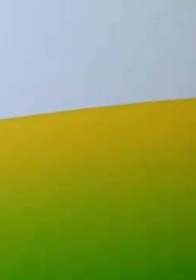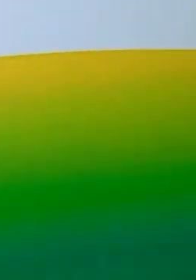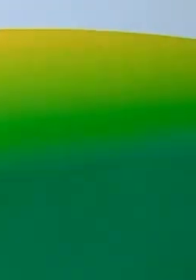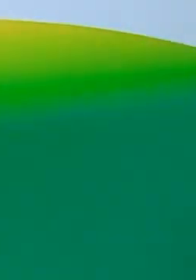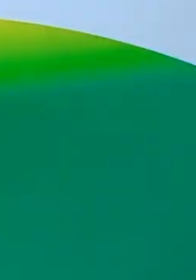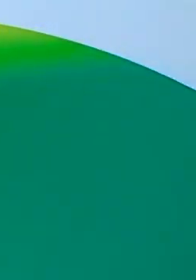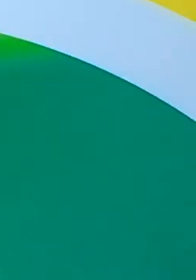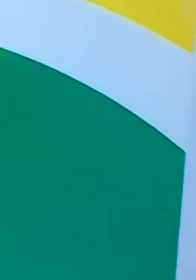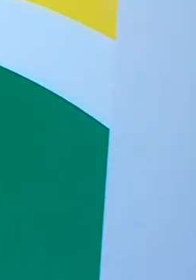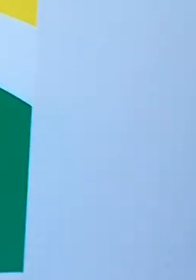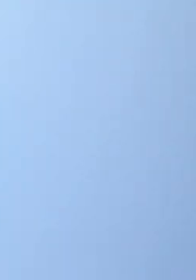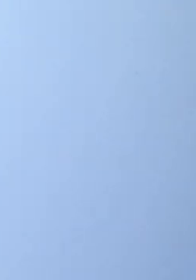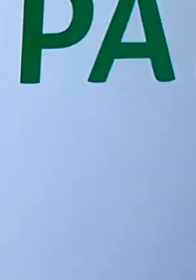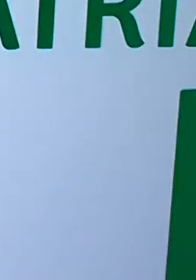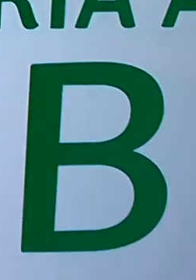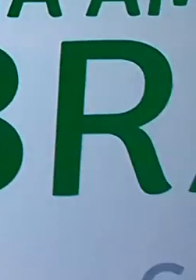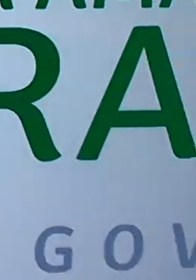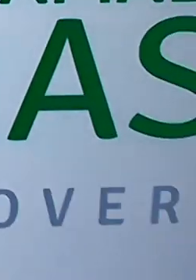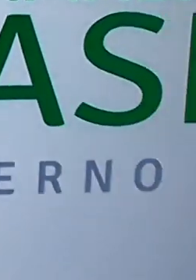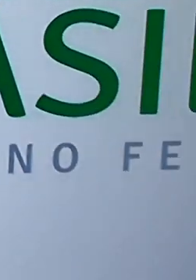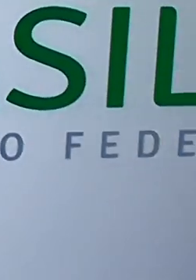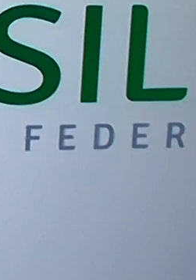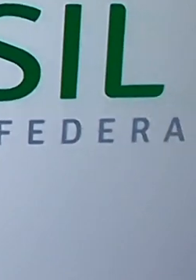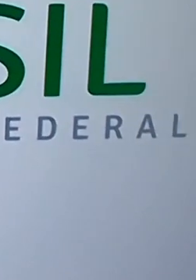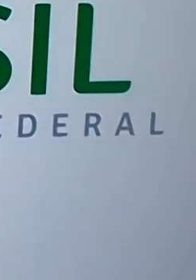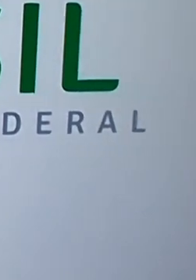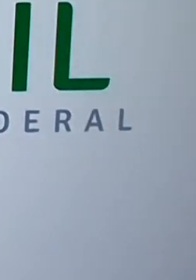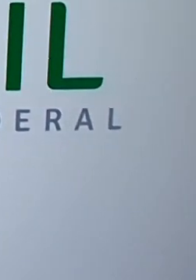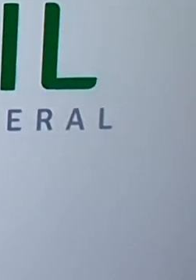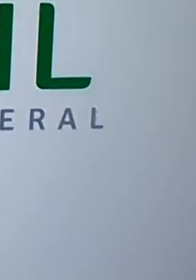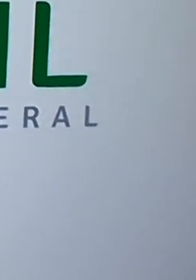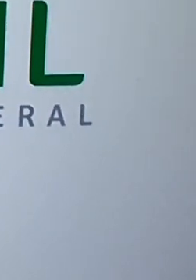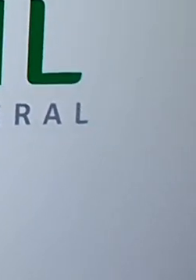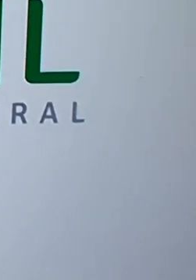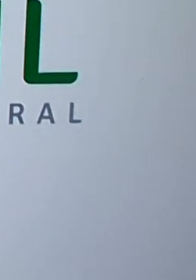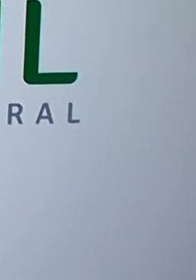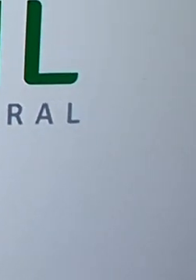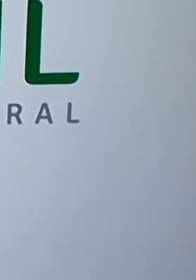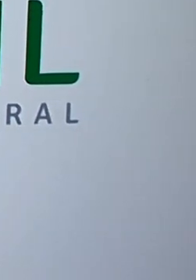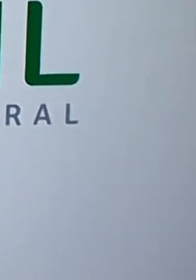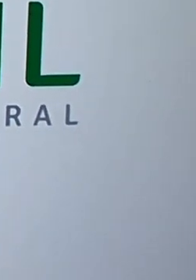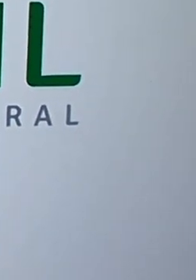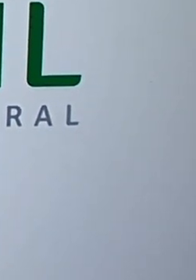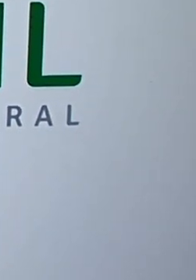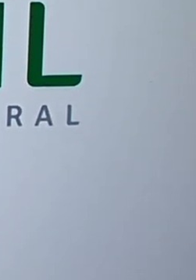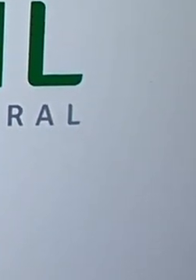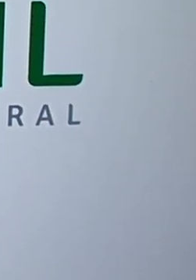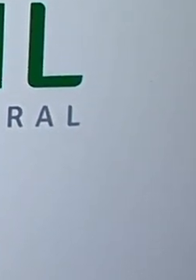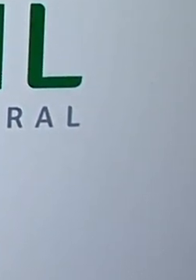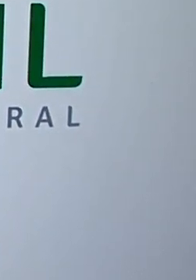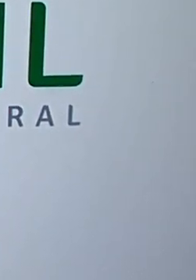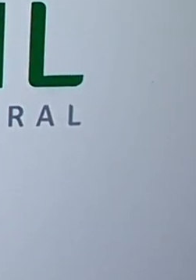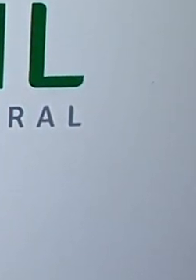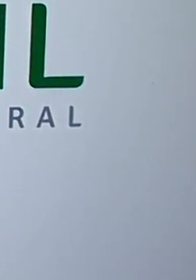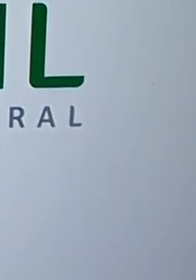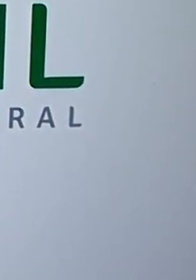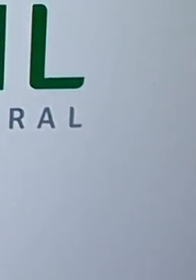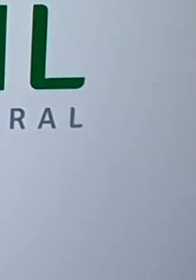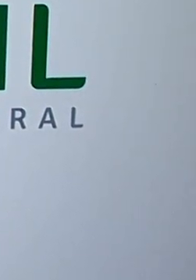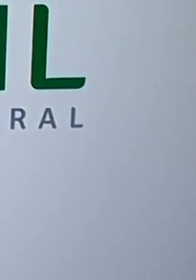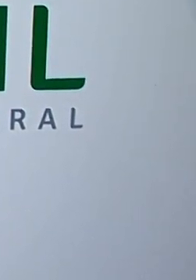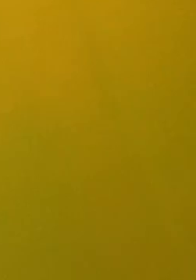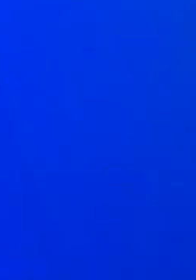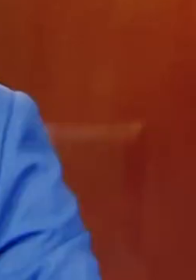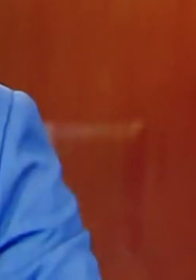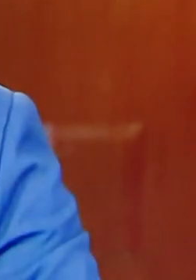Forma-se neste momento a Rede Nacional de Rádio e Televisão para o pronunciamento do presidente da República, Jair